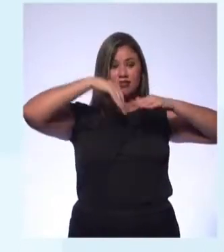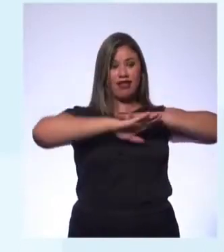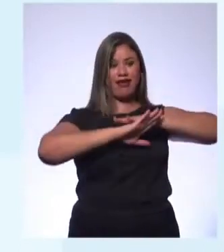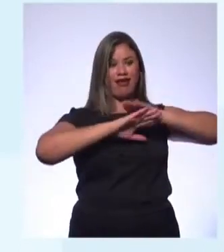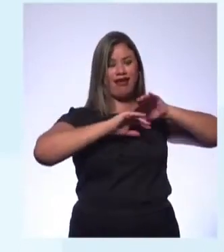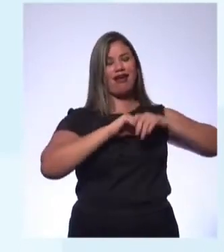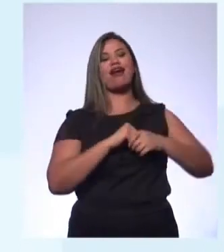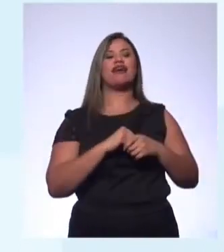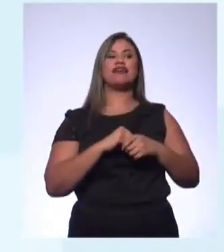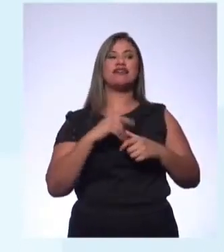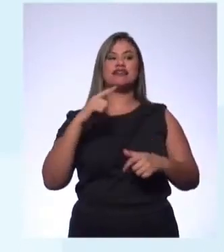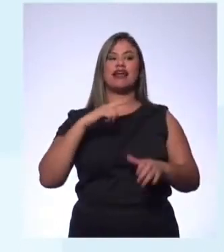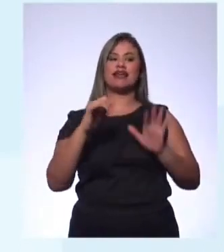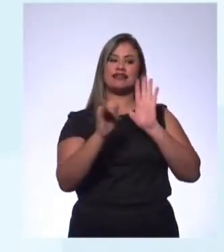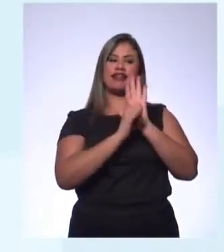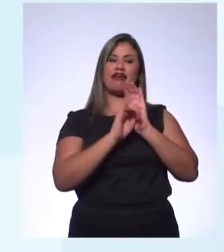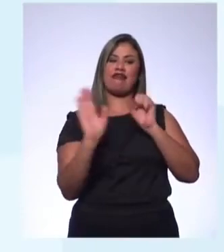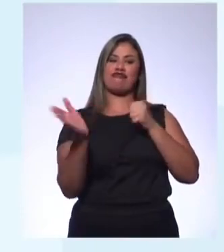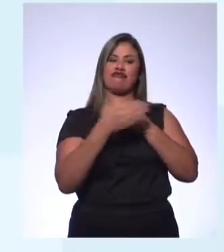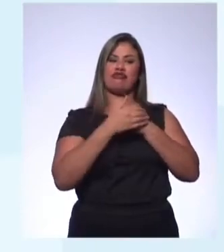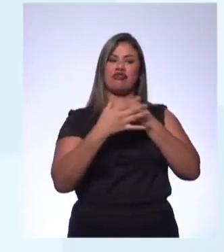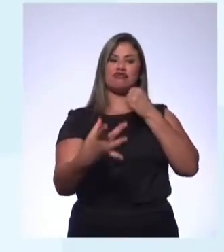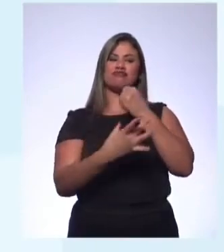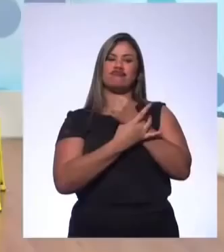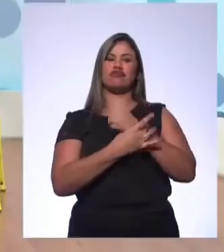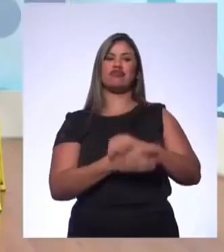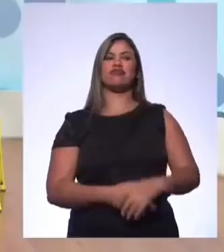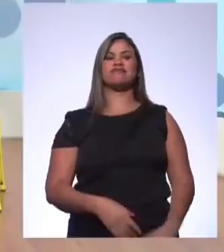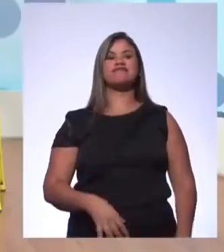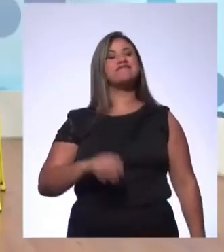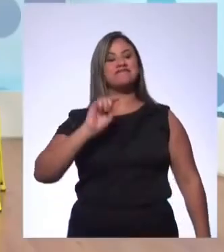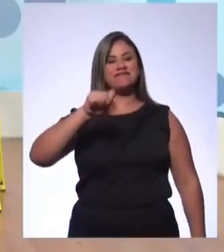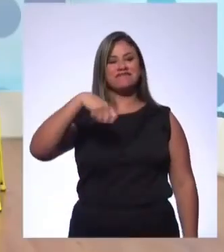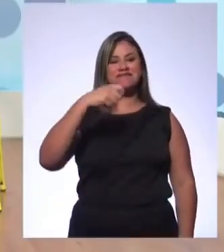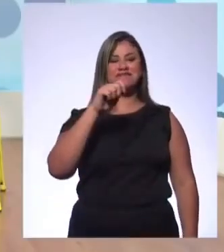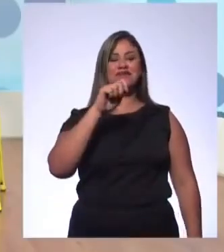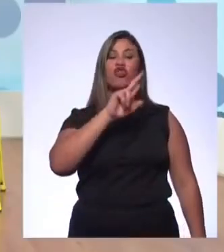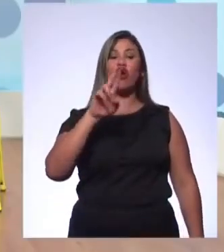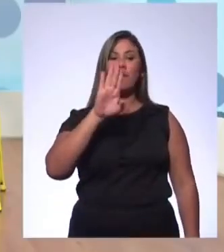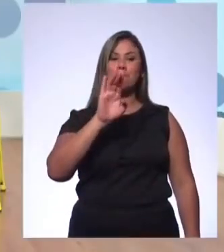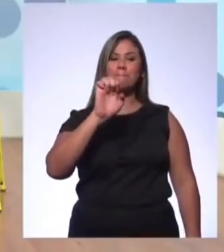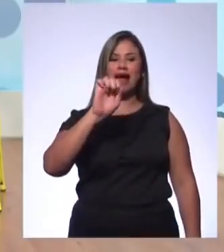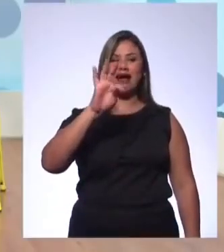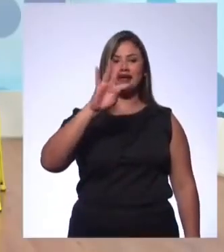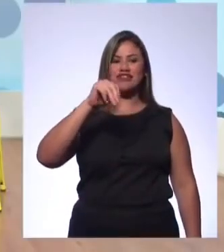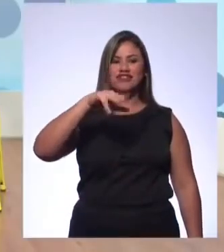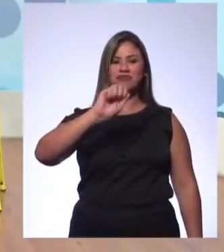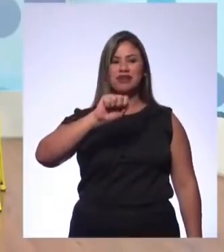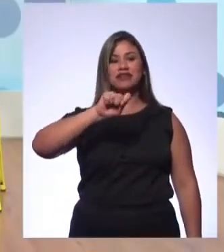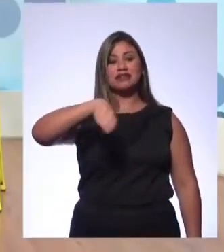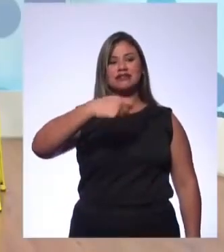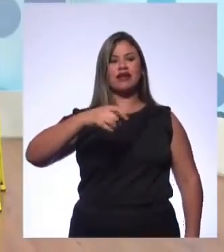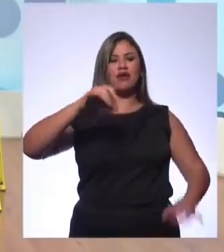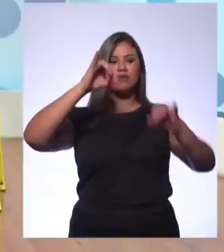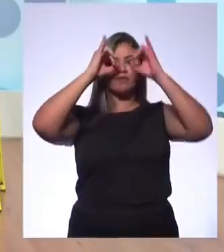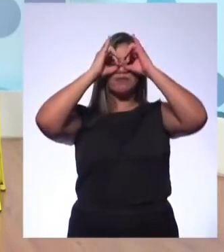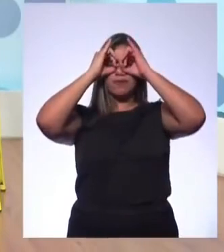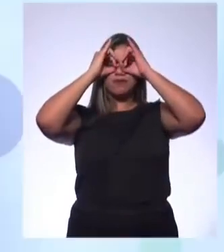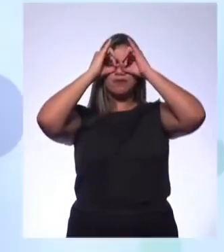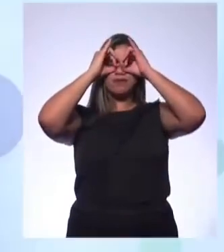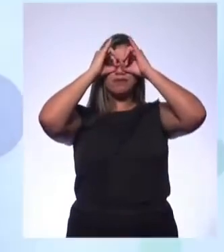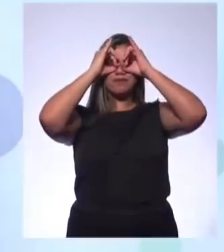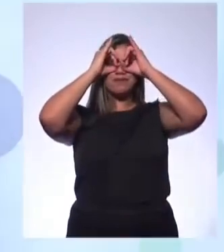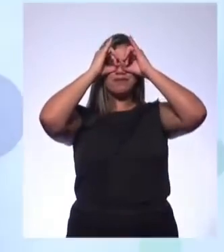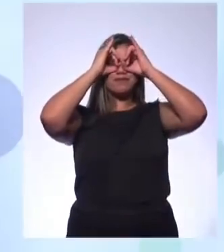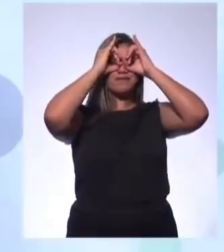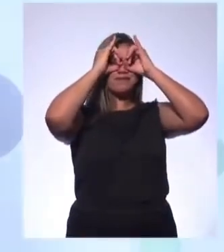e esconde sua identidade secreta. Professora, quem é? Batman, eles já chegaram chegando, exato. É isso, é o Batman. O Batman é